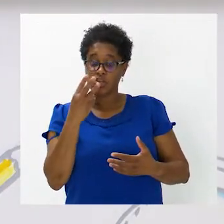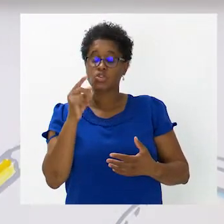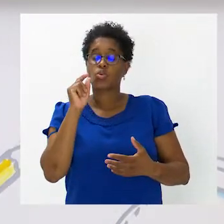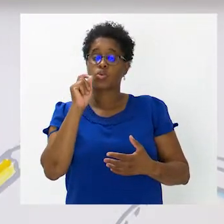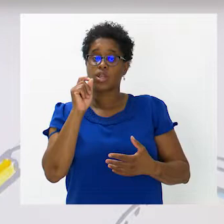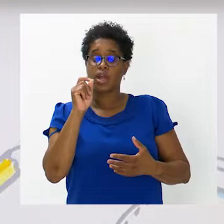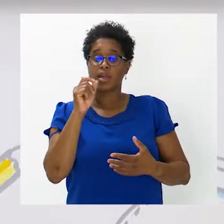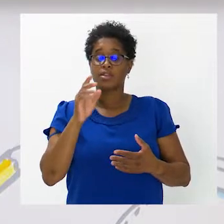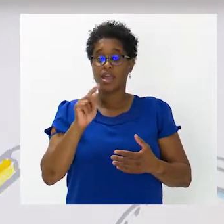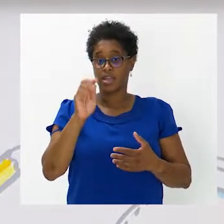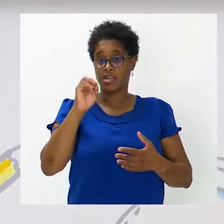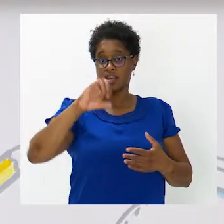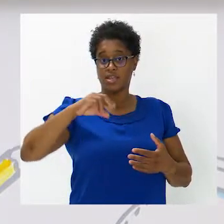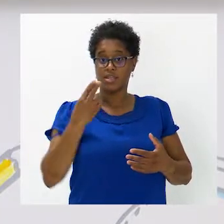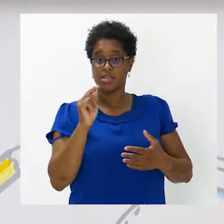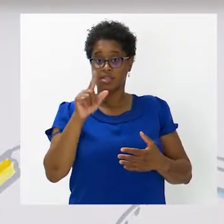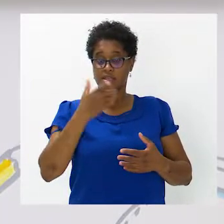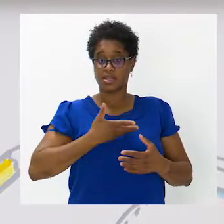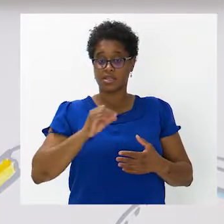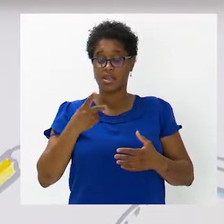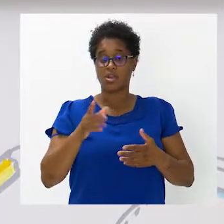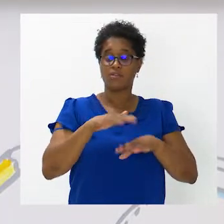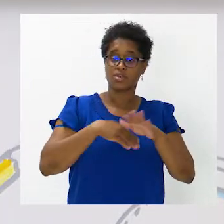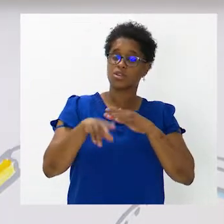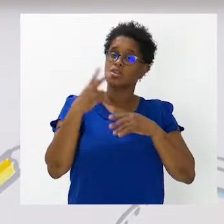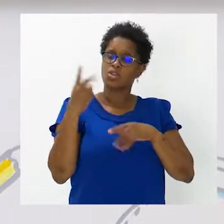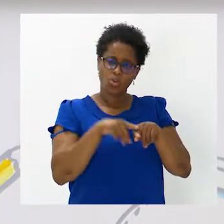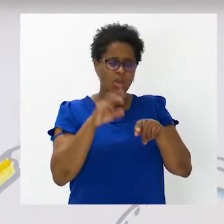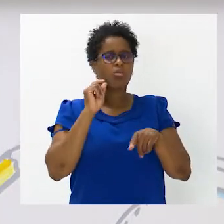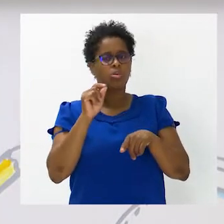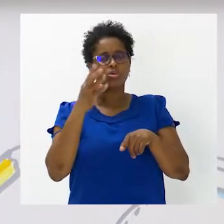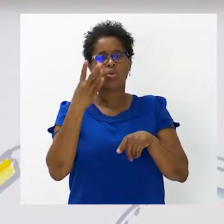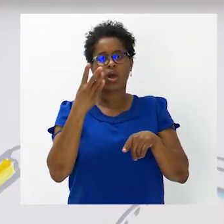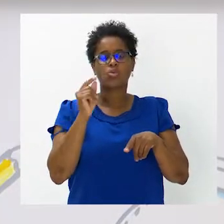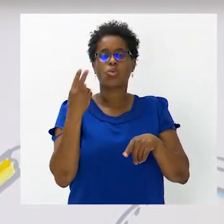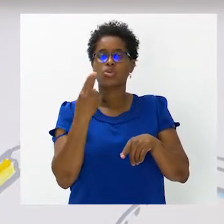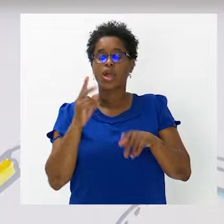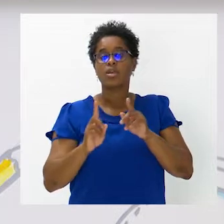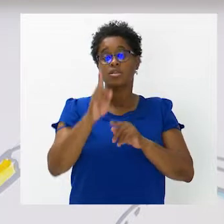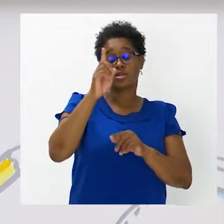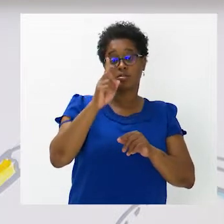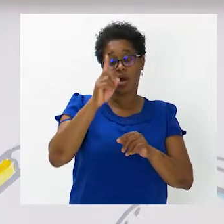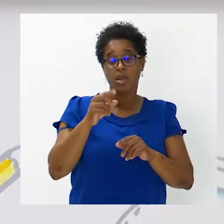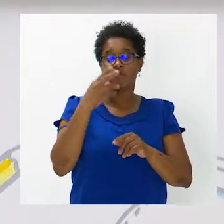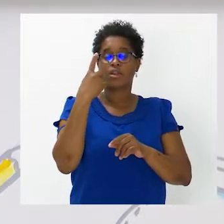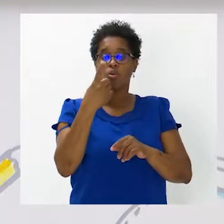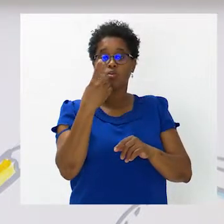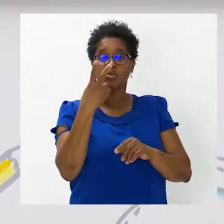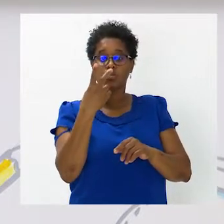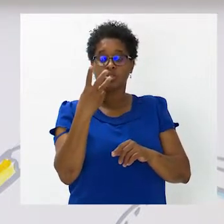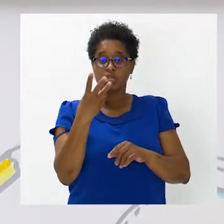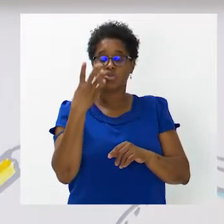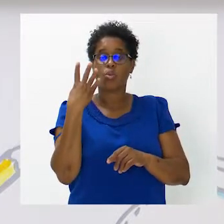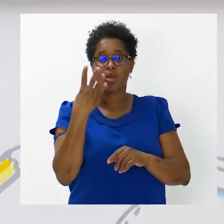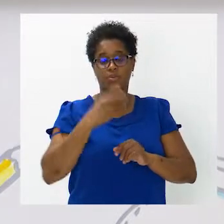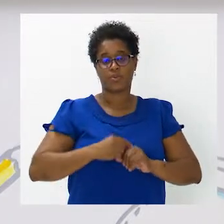à esquerda. Vamos agora deslocar o mesmo ponto, agora 4 unidades acima. Fica 1, 2,